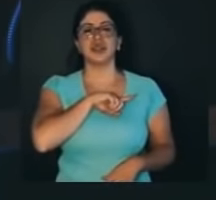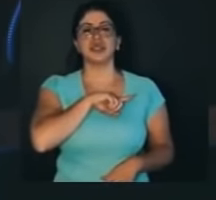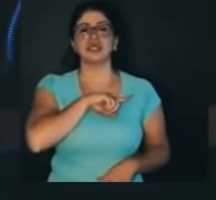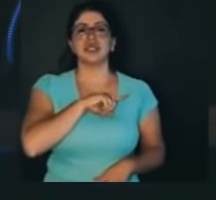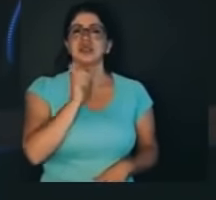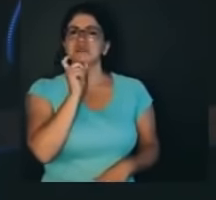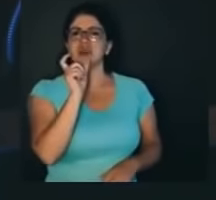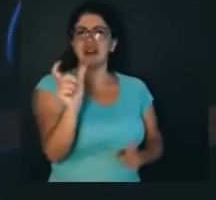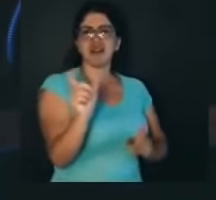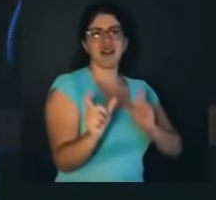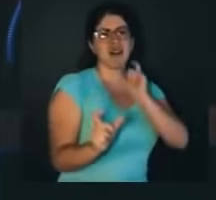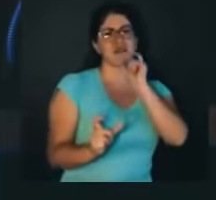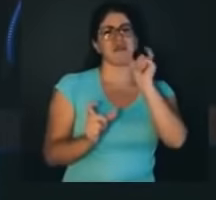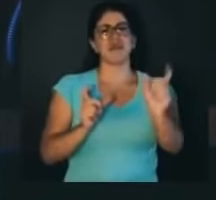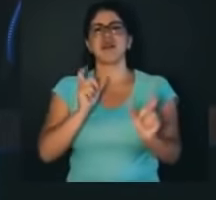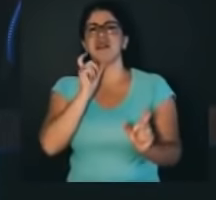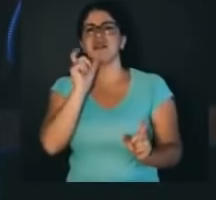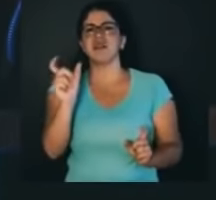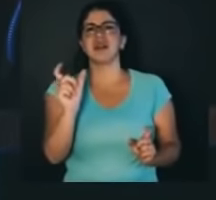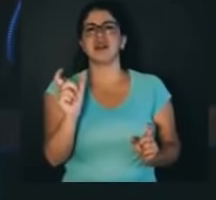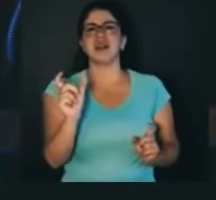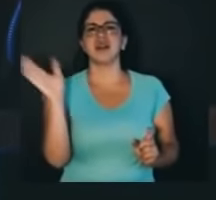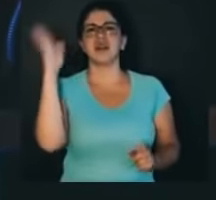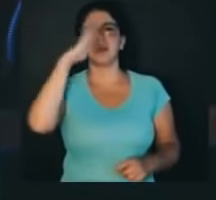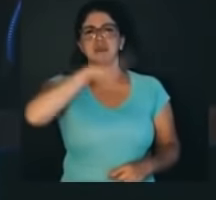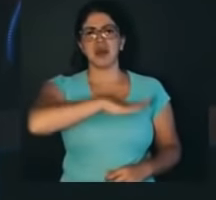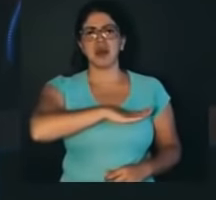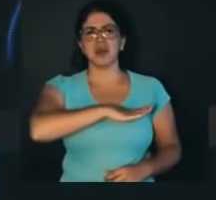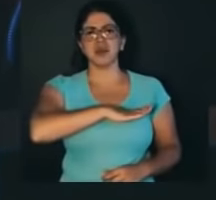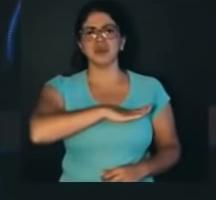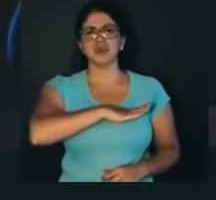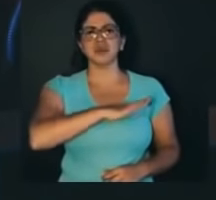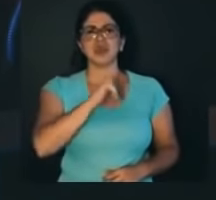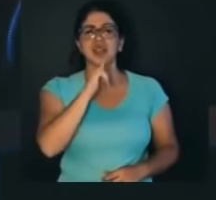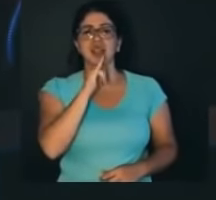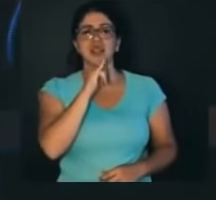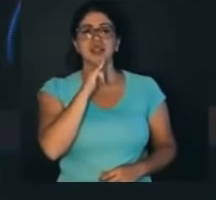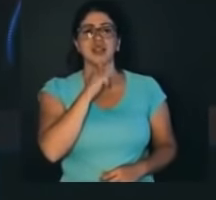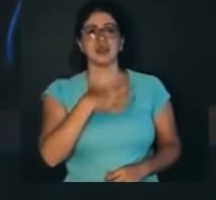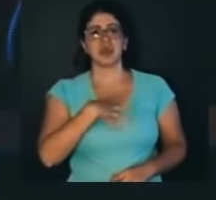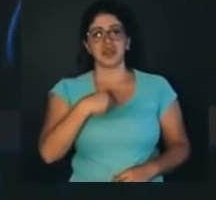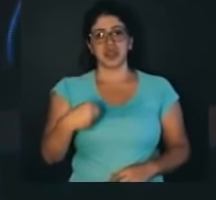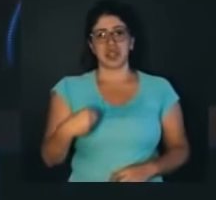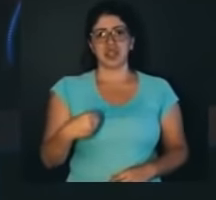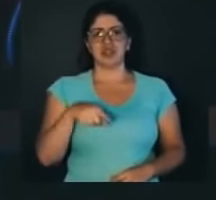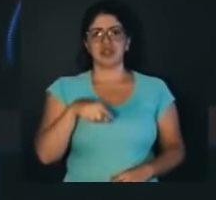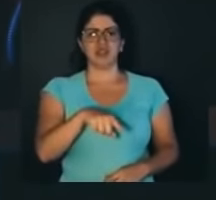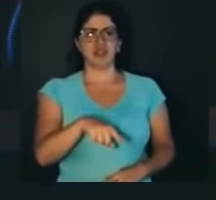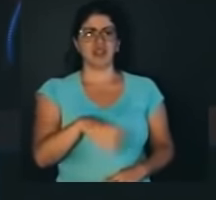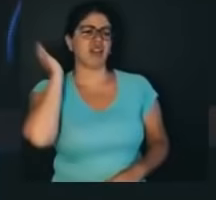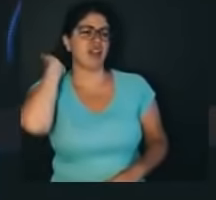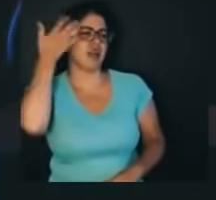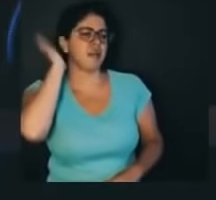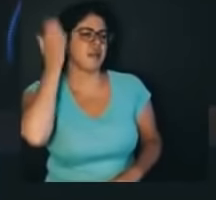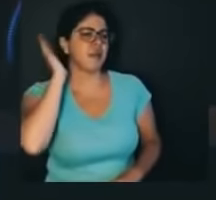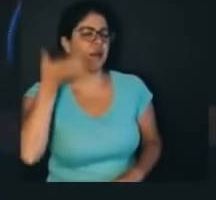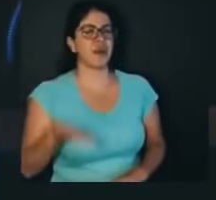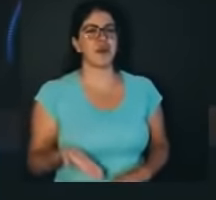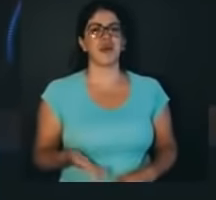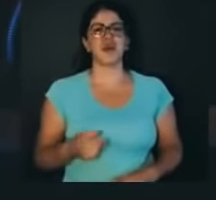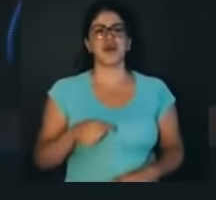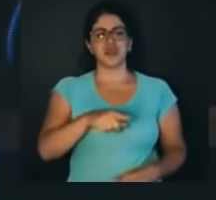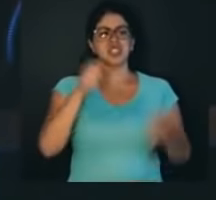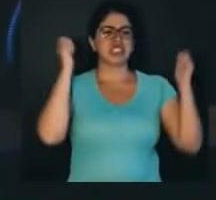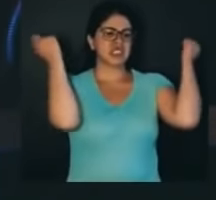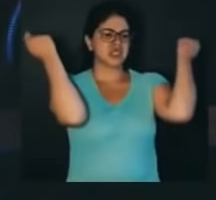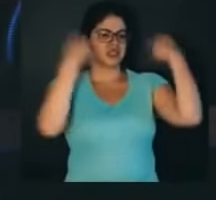dos nossos filhos, dizendo que é burro mesmo, nunca consegue fazer nada mesmo, não tem capacidade, não